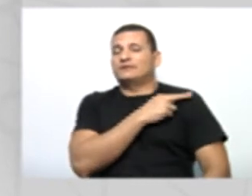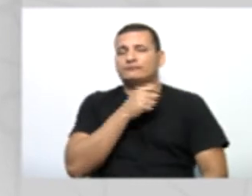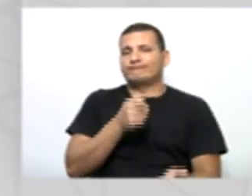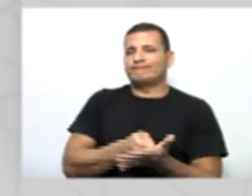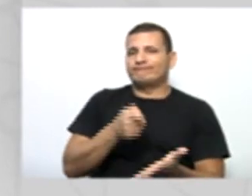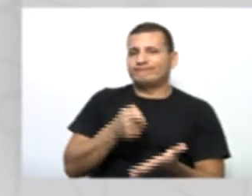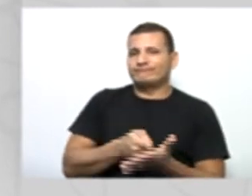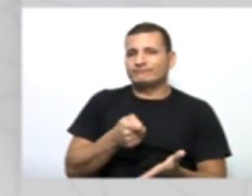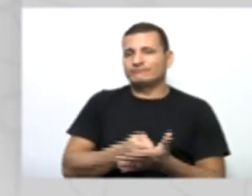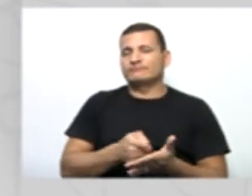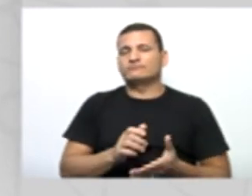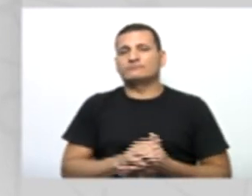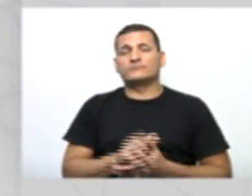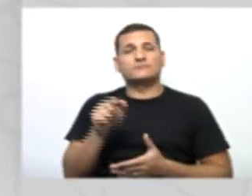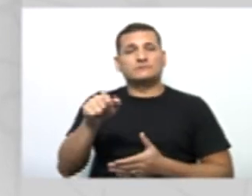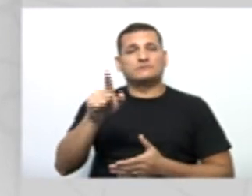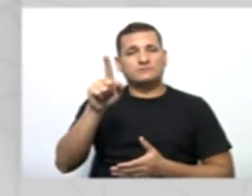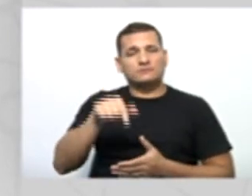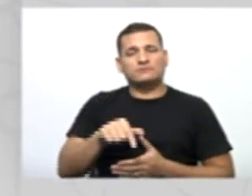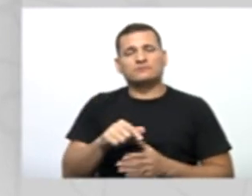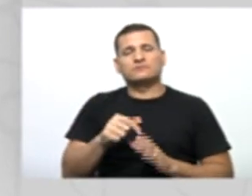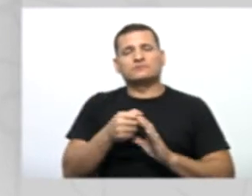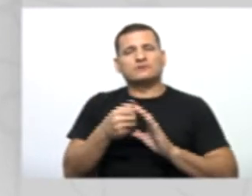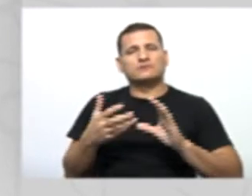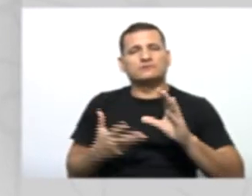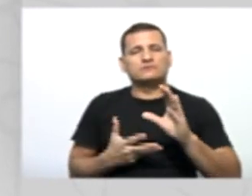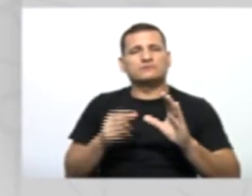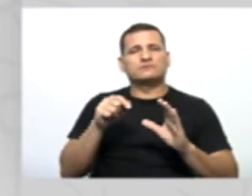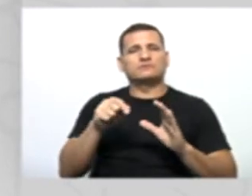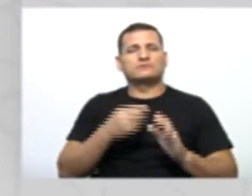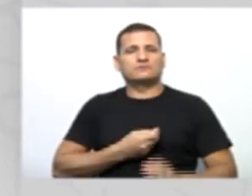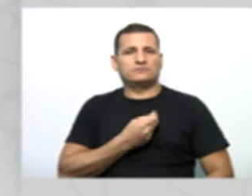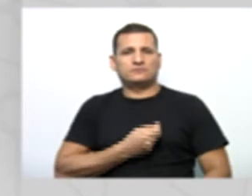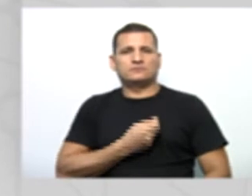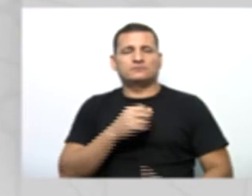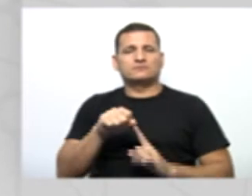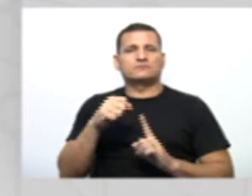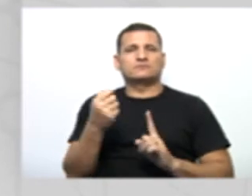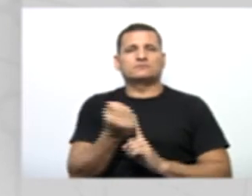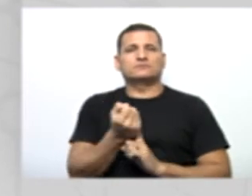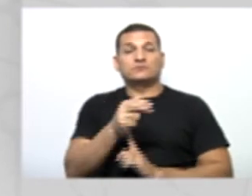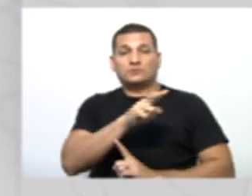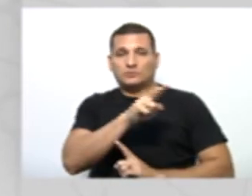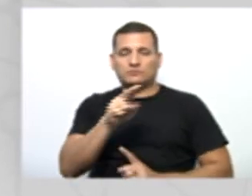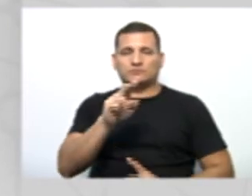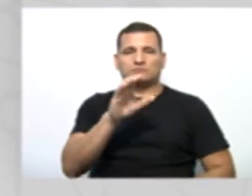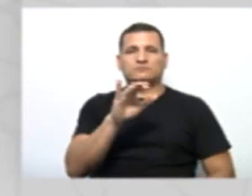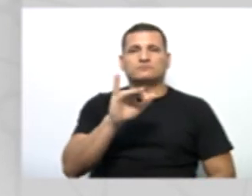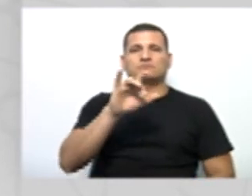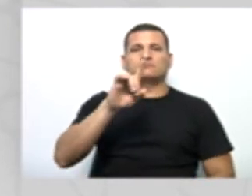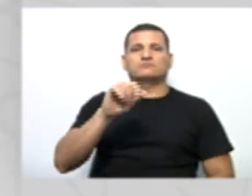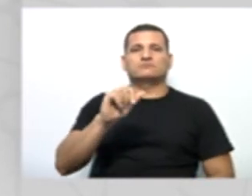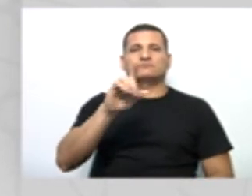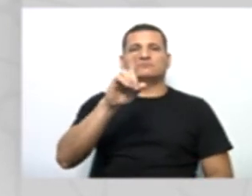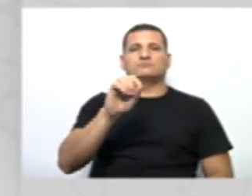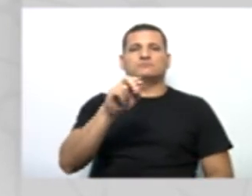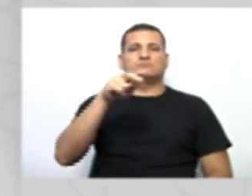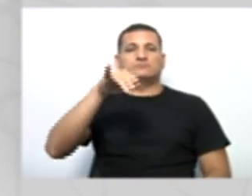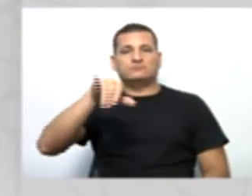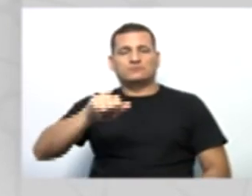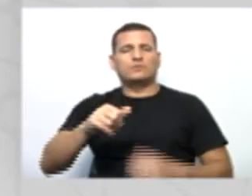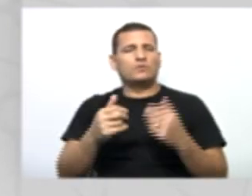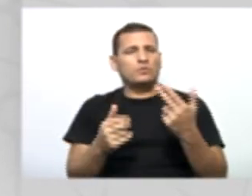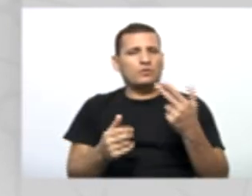deveres. E isso caracteriza, né, na vida em sociedade, o que nós chamamos de cidadania. Né, como o professor